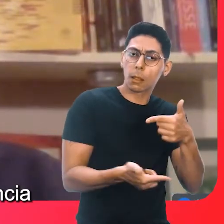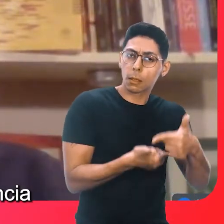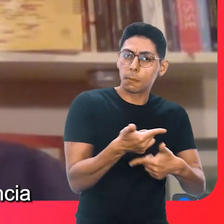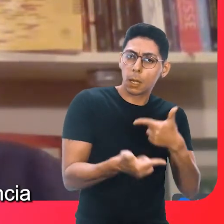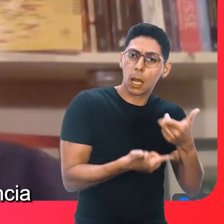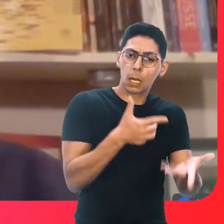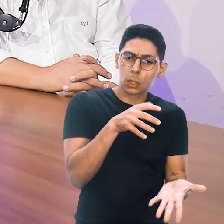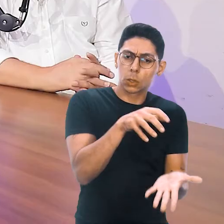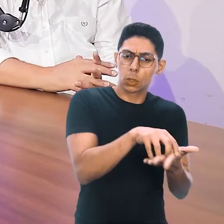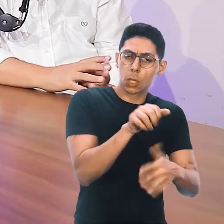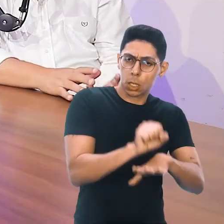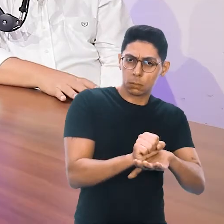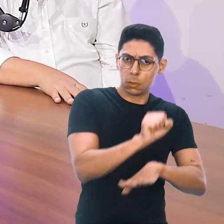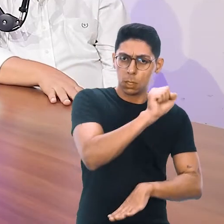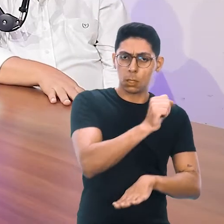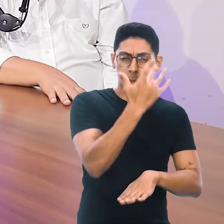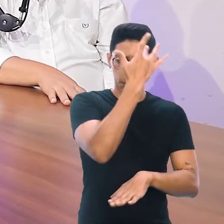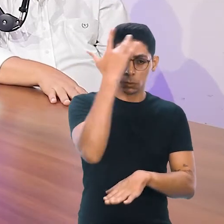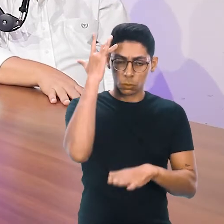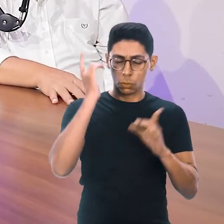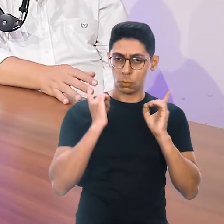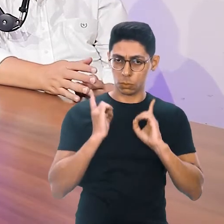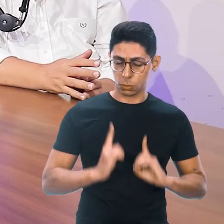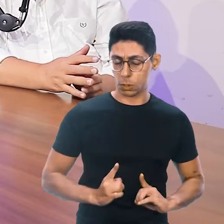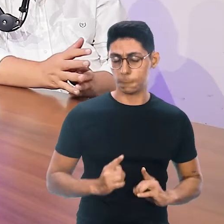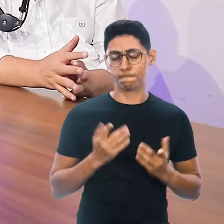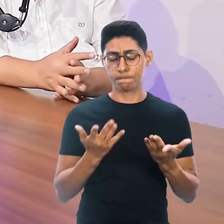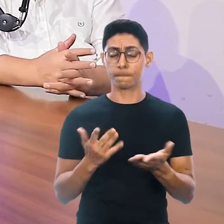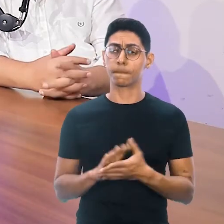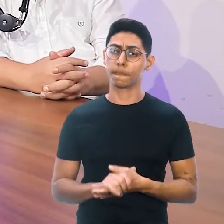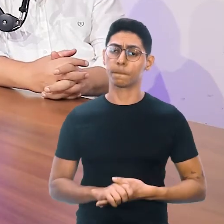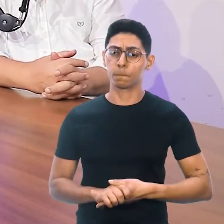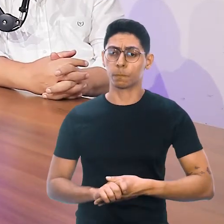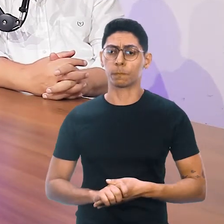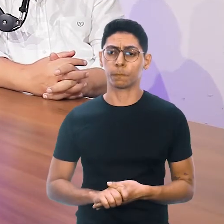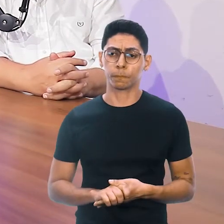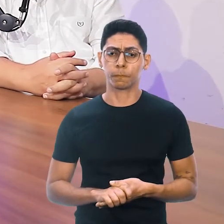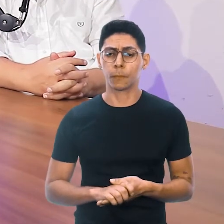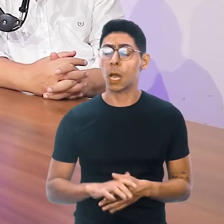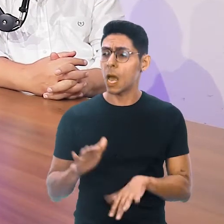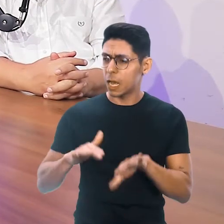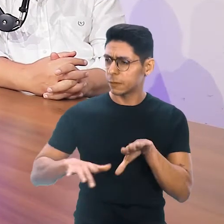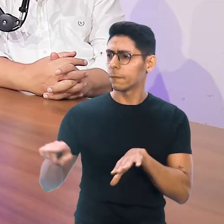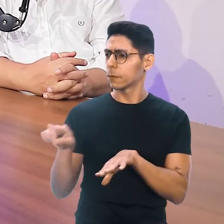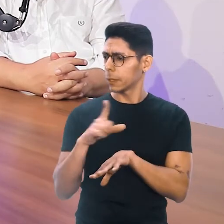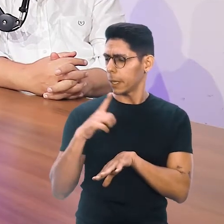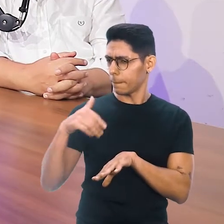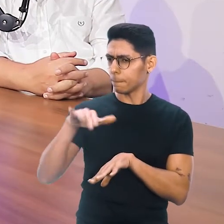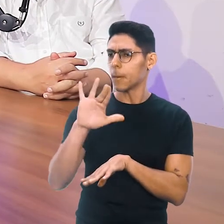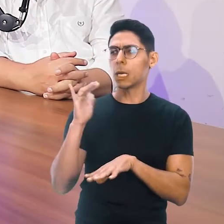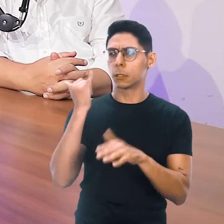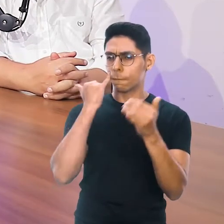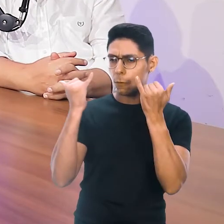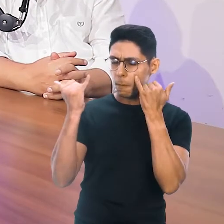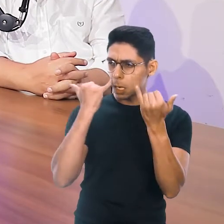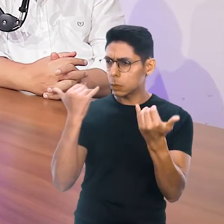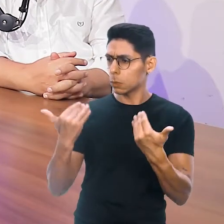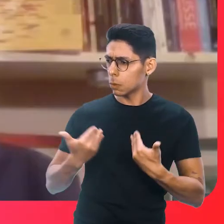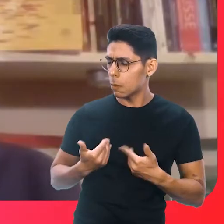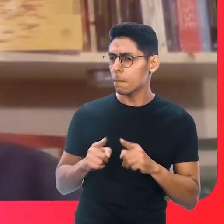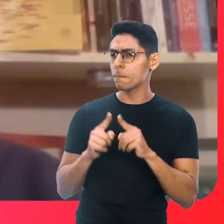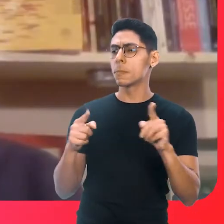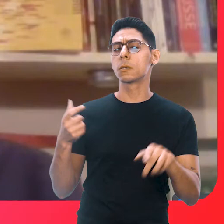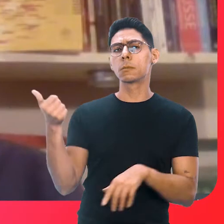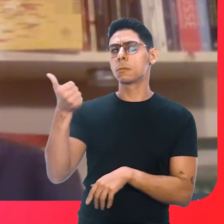da pessoa com deficiência. Certo. E, salvo engano, Antônio, talvez você tenha mais informações do que eu, mas, salvo engano, foi a primeira